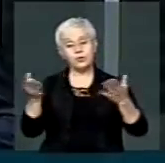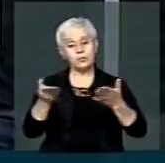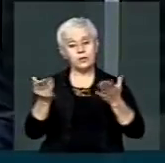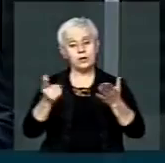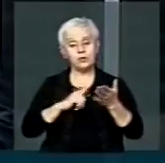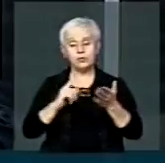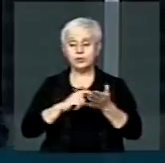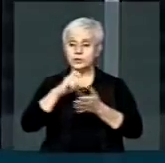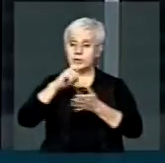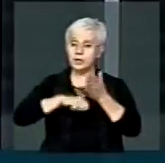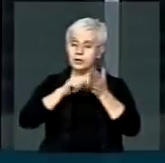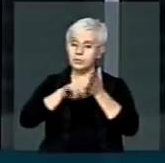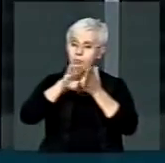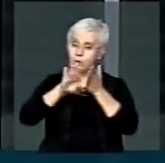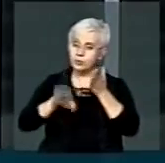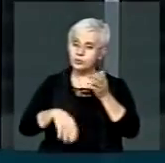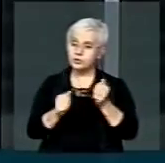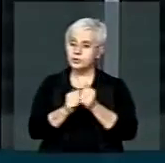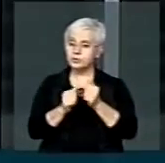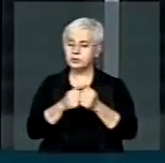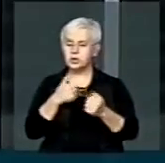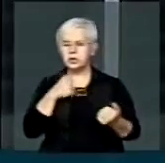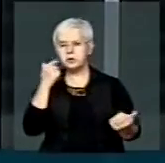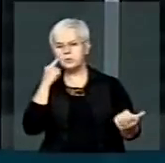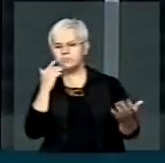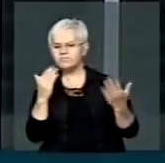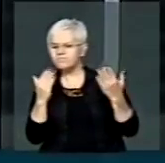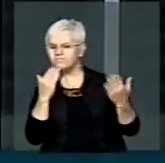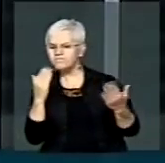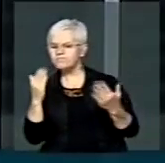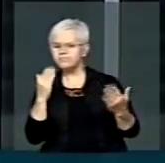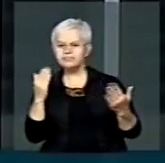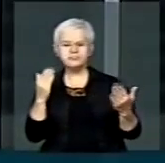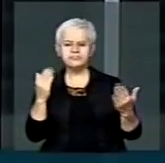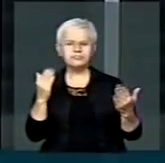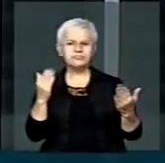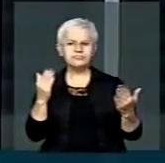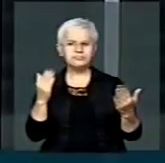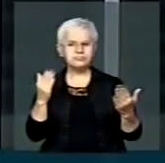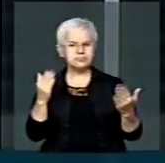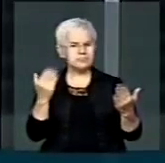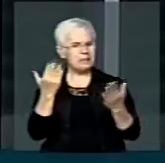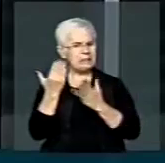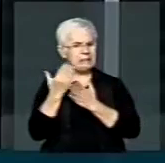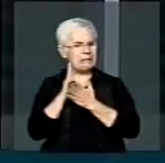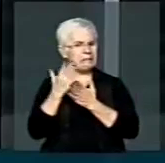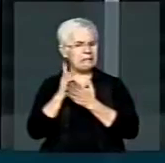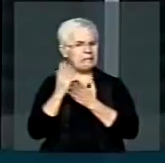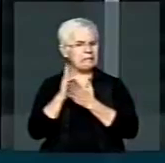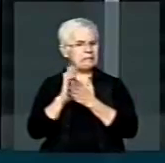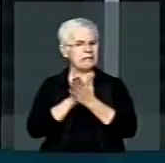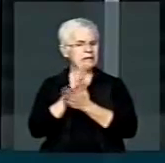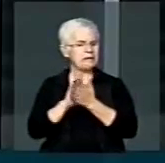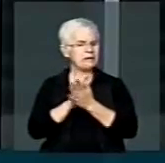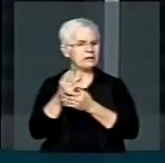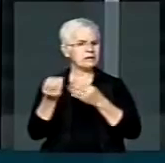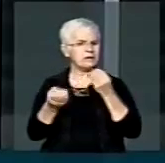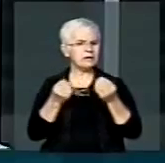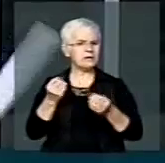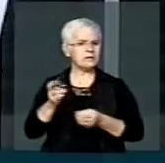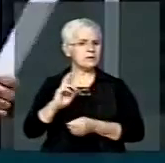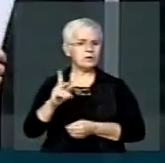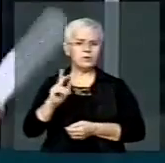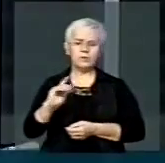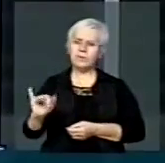um conjunto de isenções que, do meu ponto de vista, não justificam em função do nível de